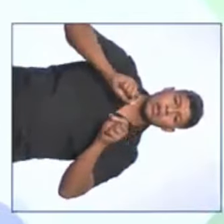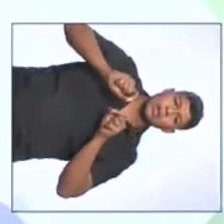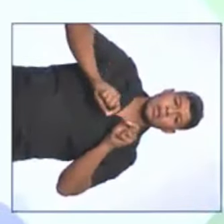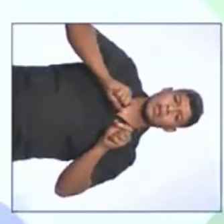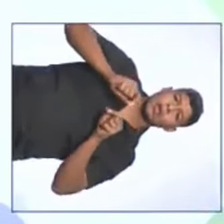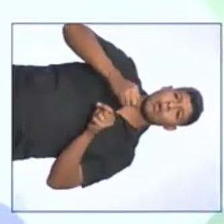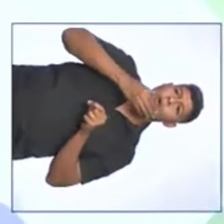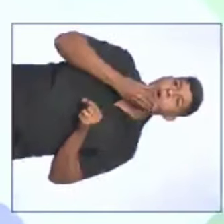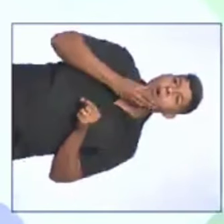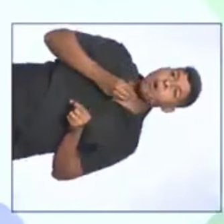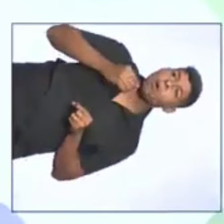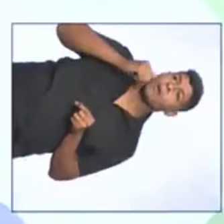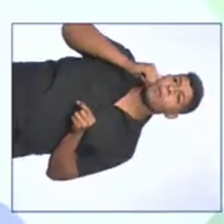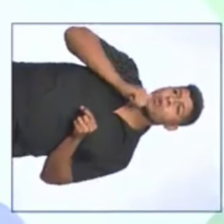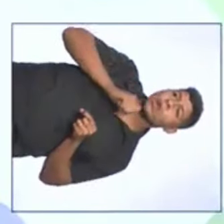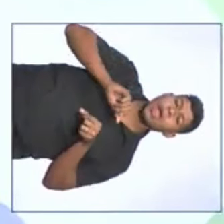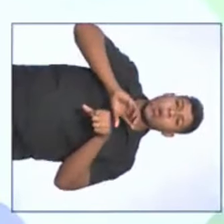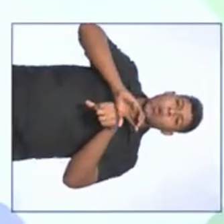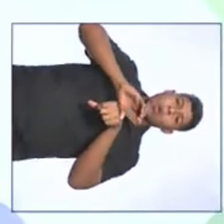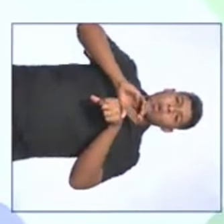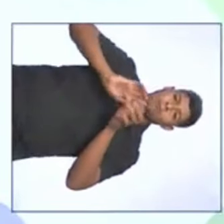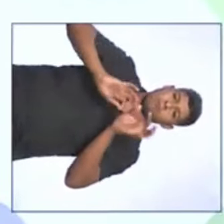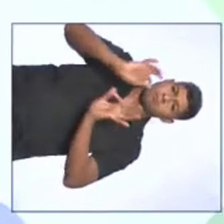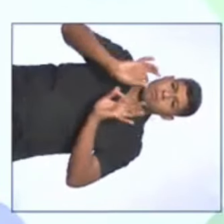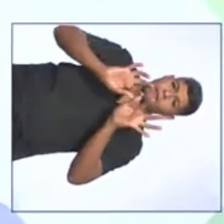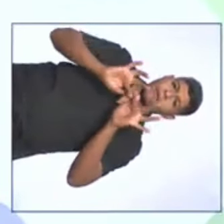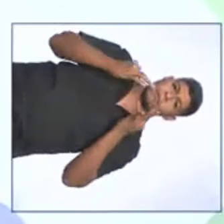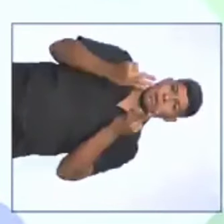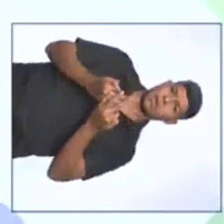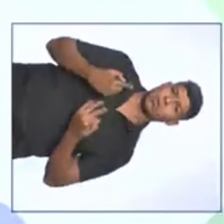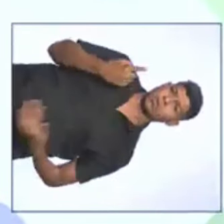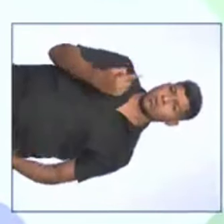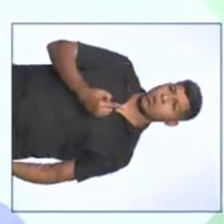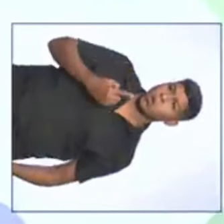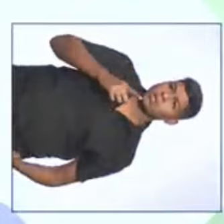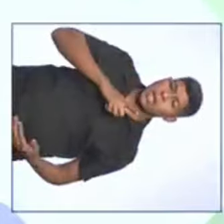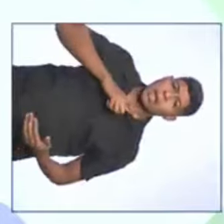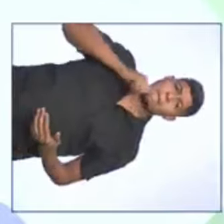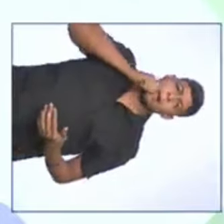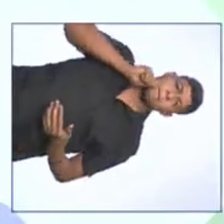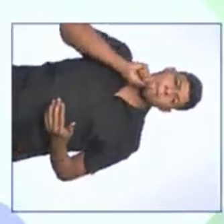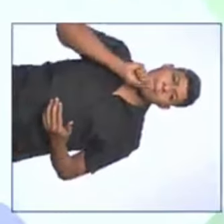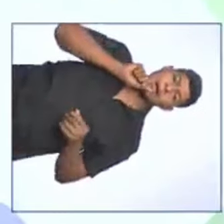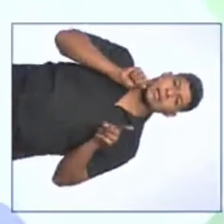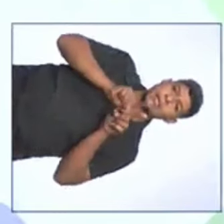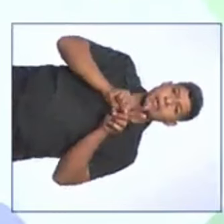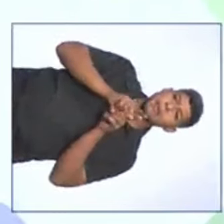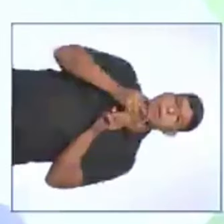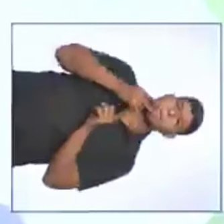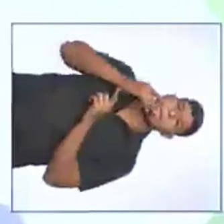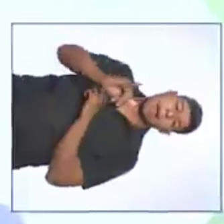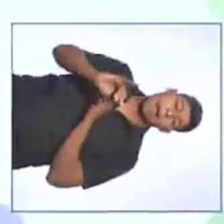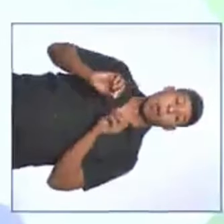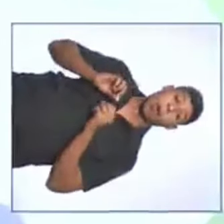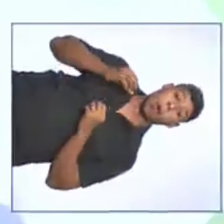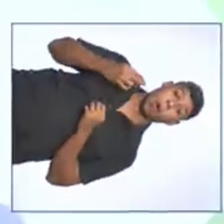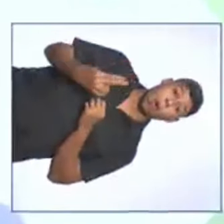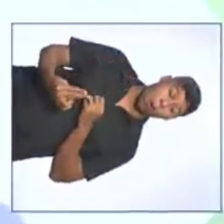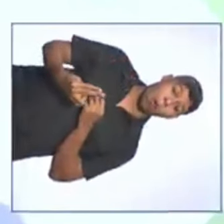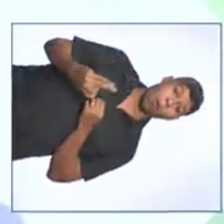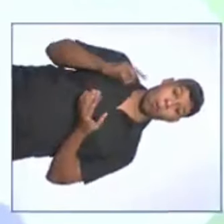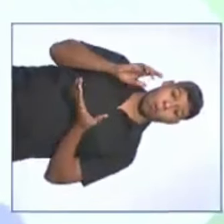né, um homem e uma mulher como constituição de família, sendo que muitos de nós, por exemplo, só tem a figura materna ou só tem a figura paterna, ou no